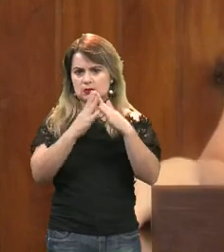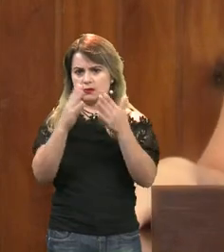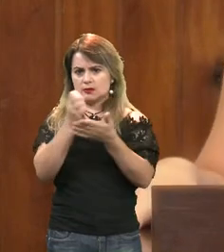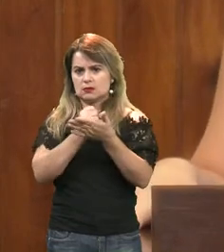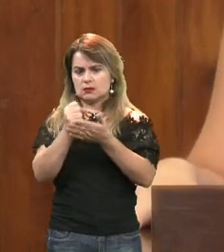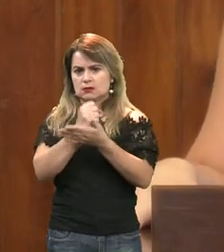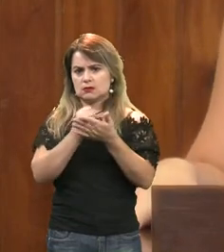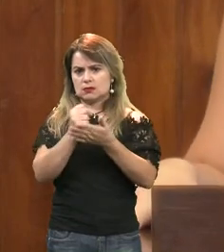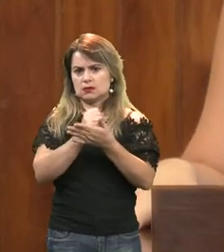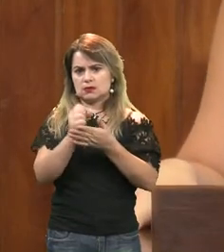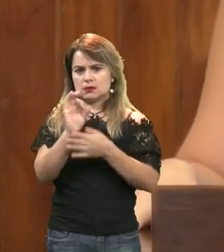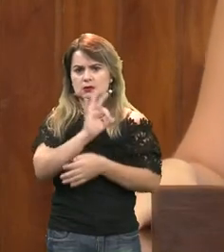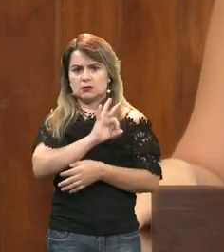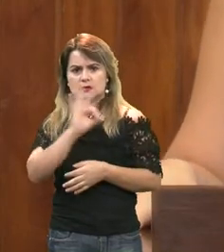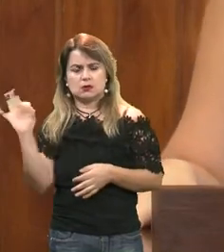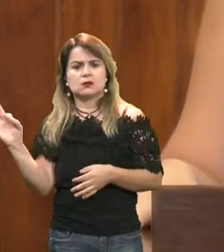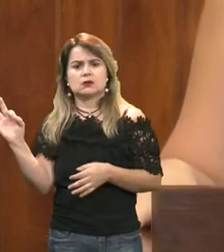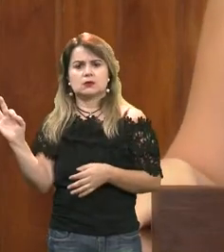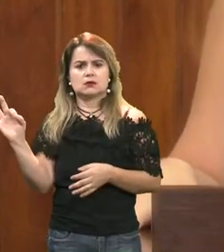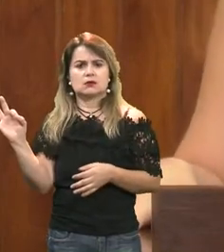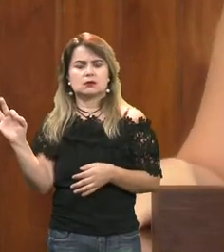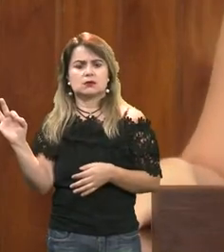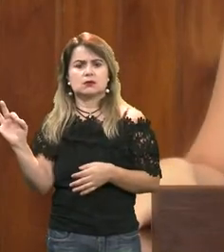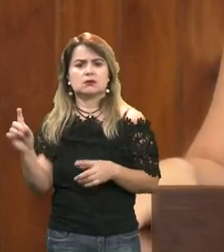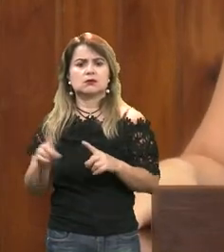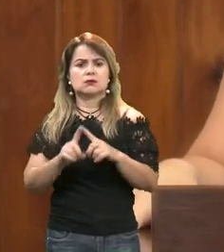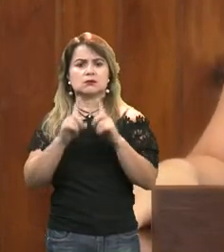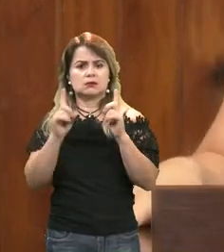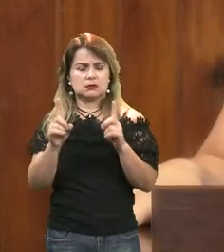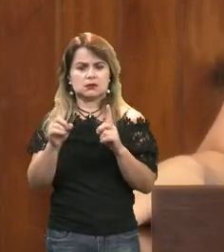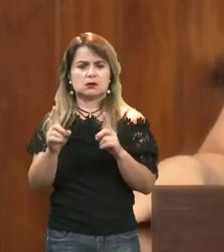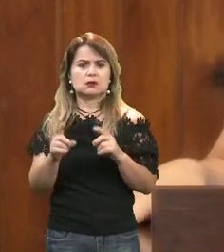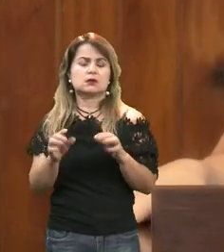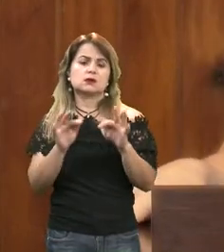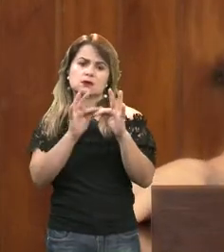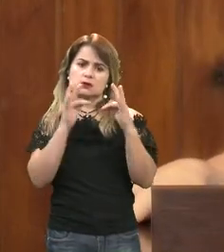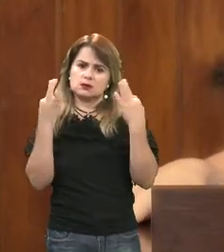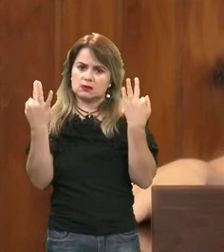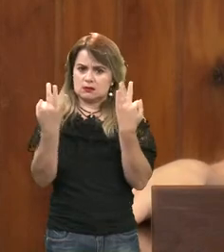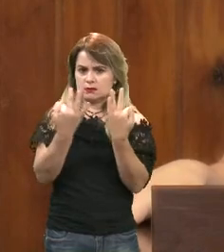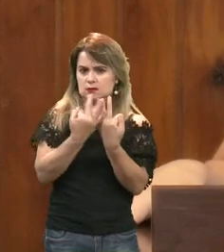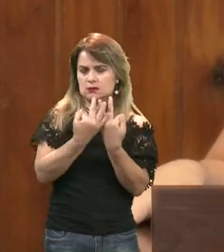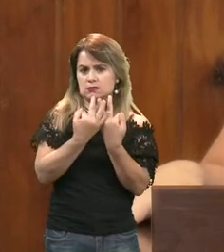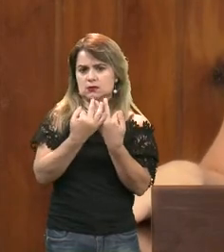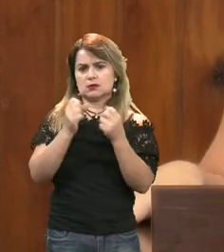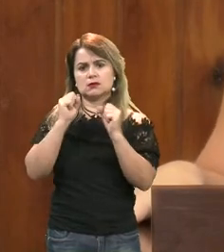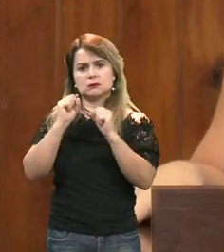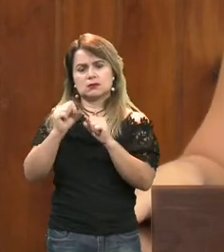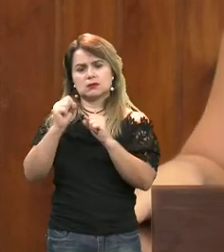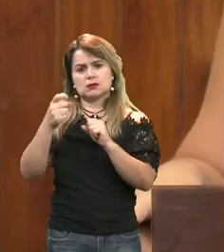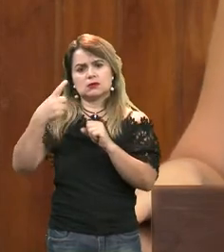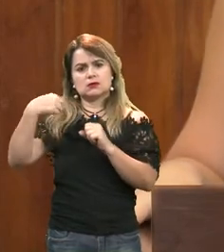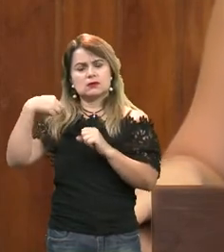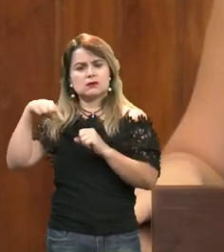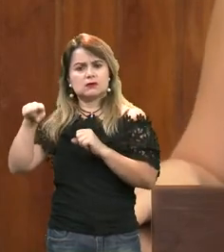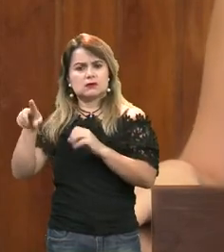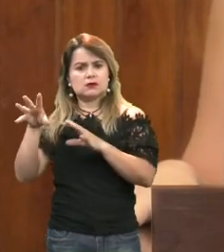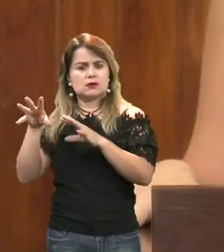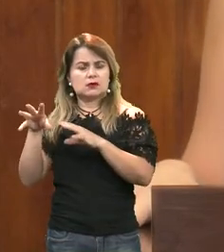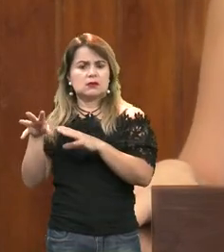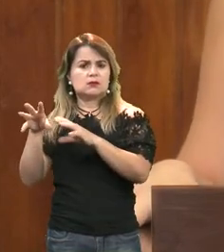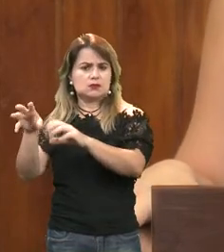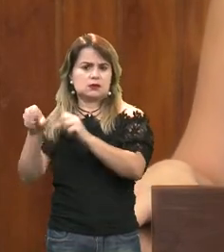Ótimo. Ao mesmo tempo, as famílias podem buscar autorização para importação da